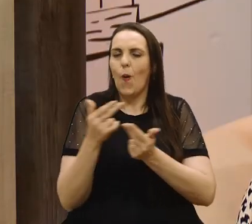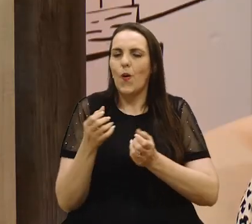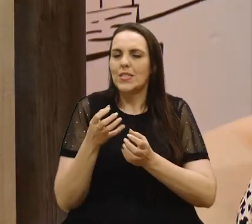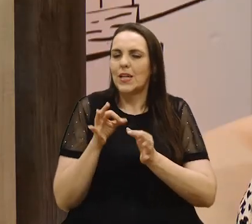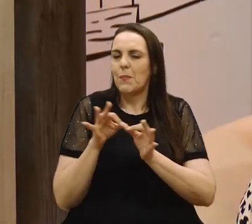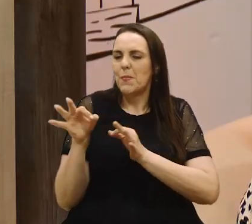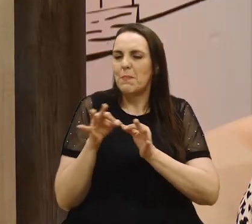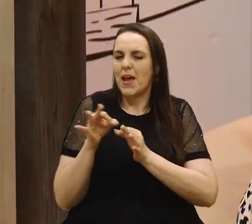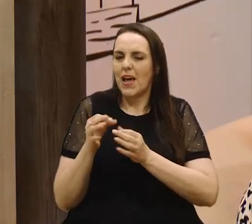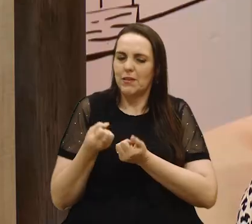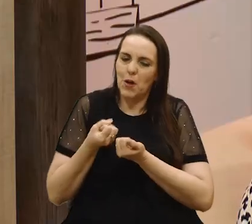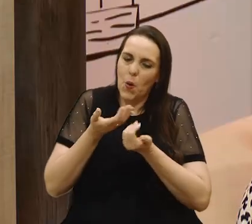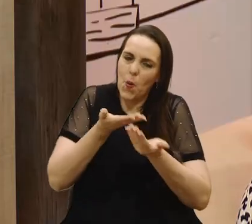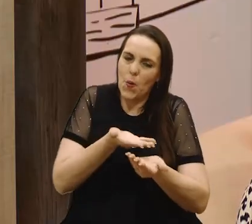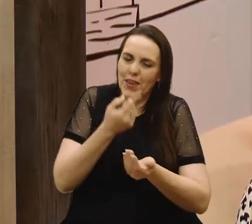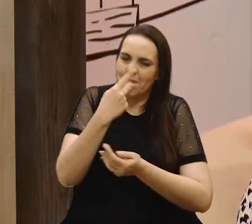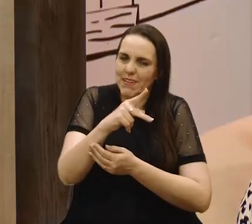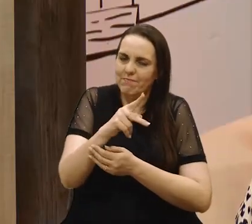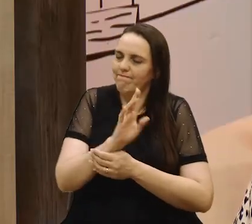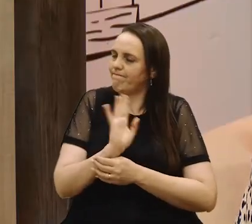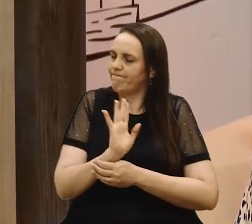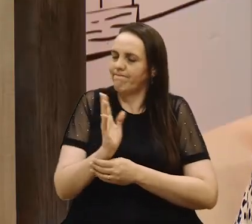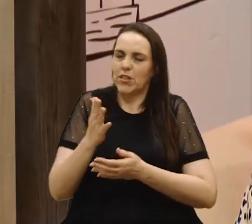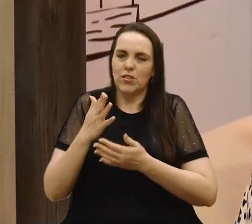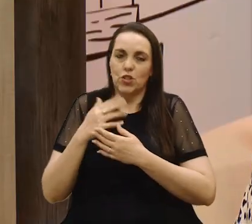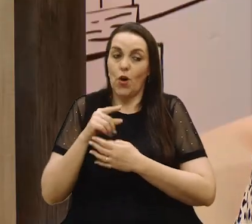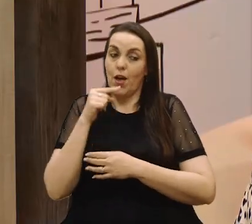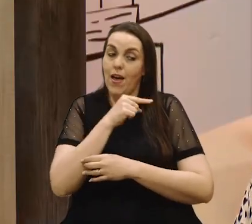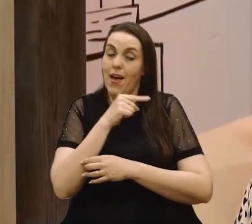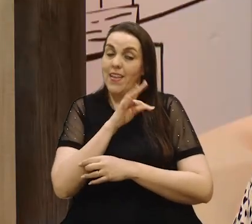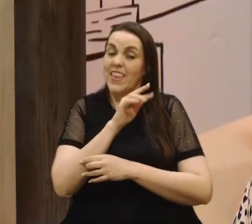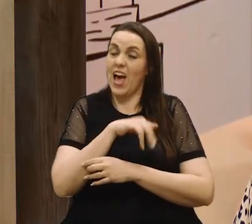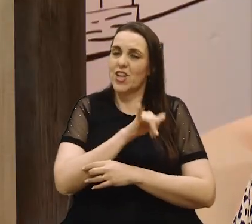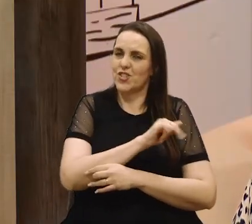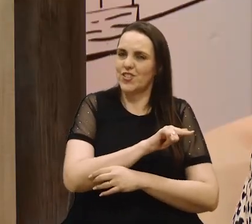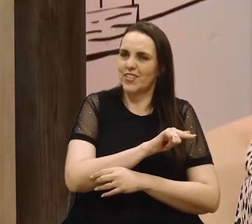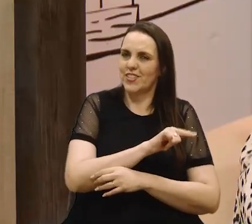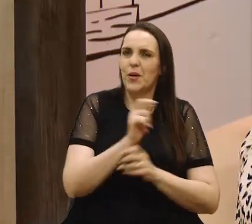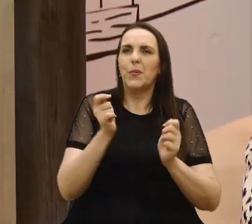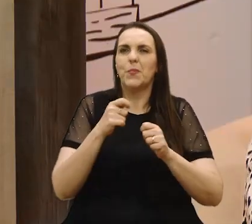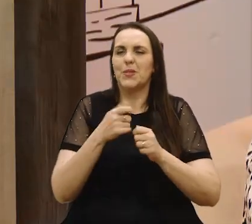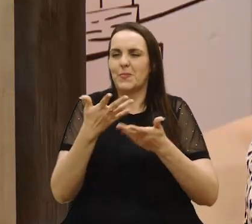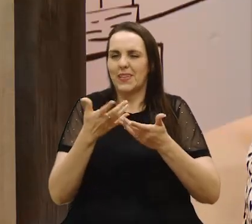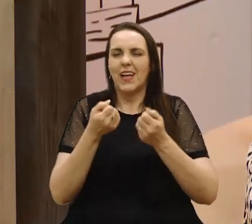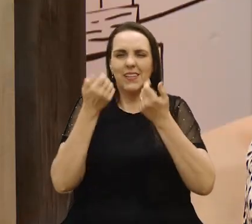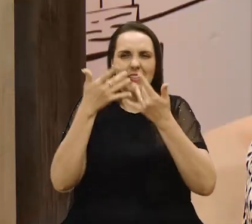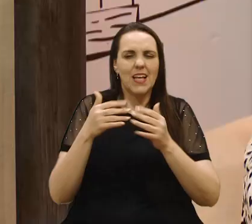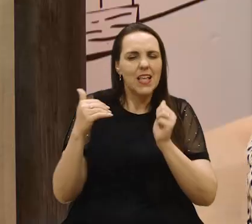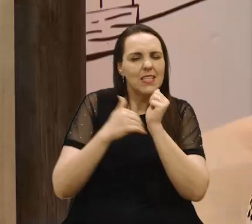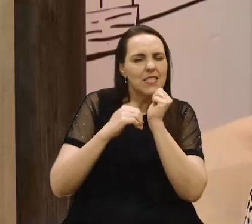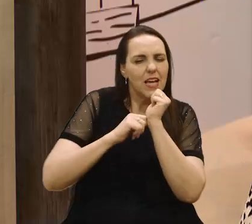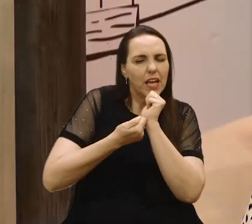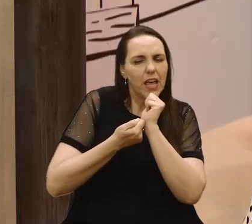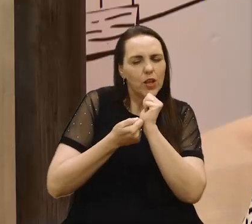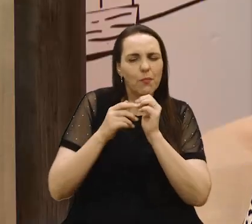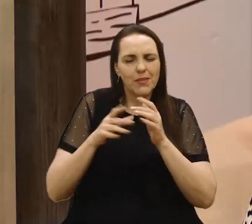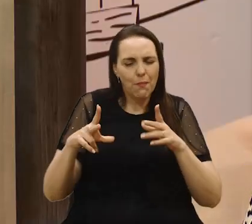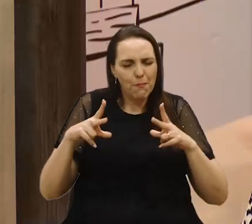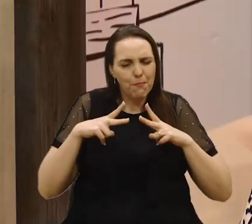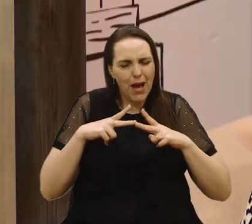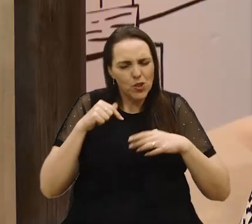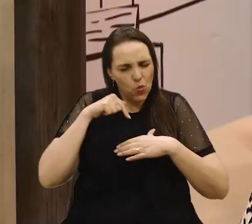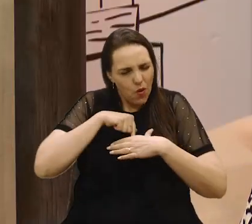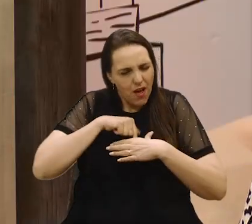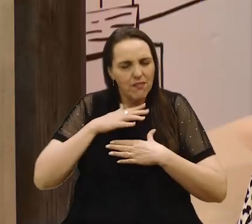não está preparada para compartilhar com ele, só com ela, com a Tati, né? Para trazer bem isso do segredo mais íntimo